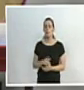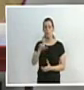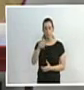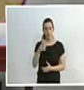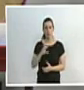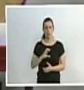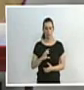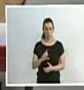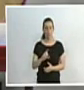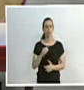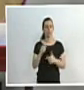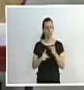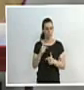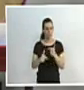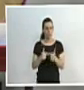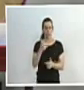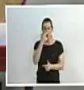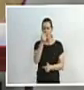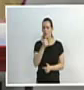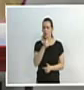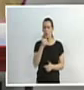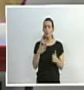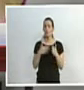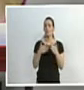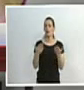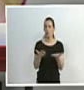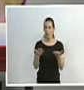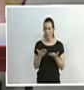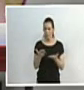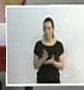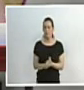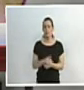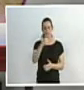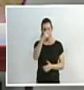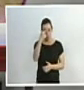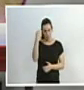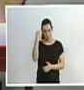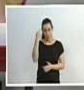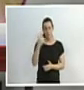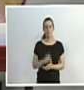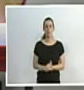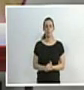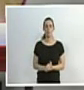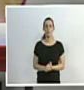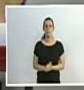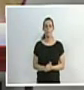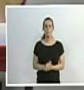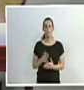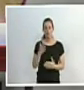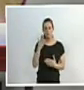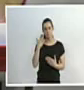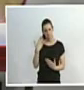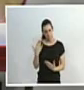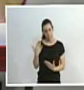ex-coordenador dos trabalhos que se sacrificou até agora, né? Vereador Marcos da Rosa. Ao saudá-lo,